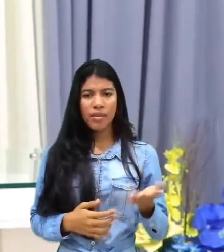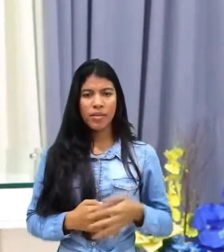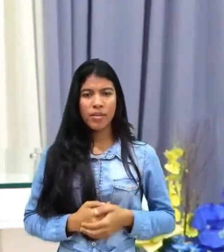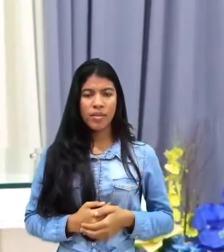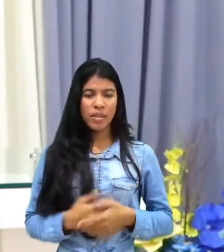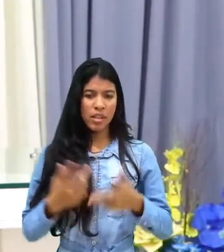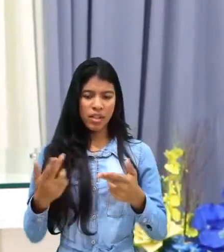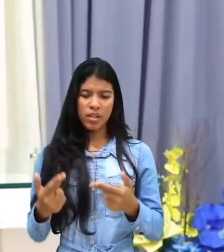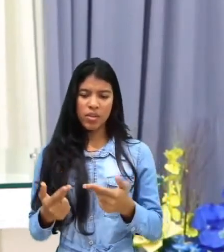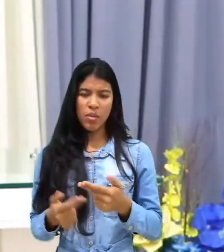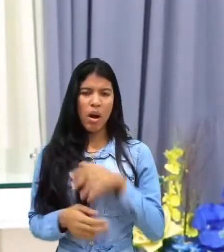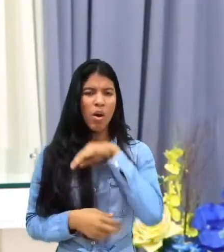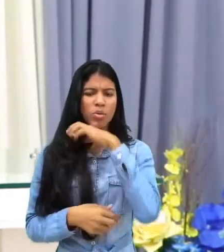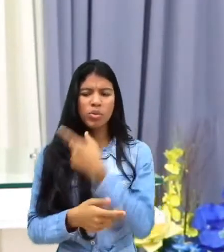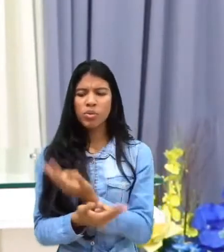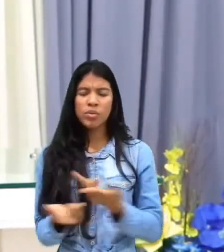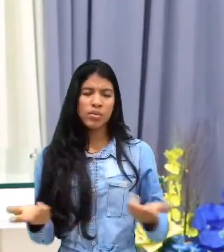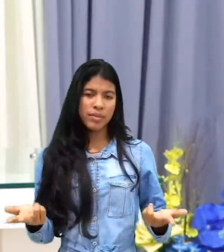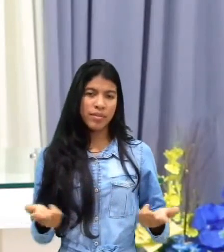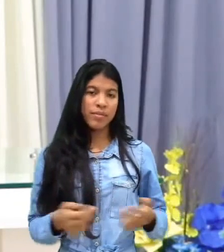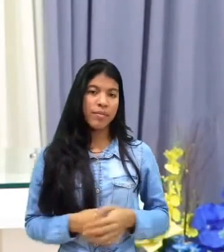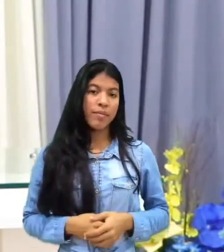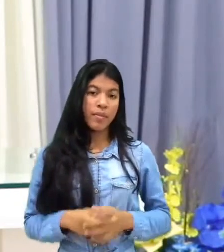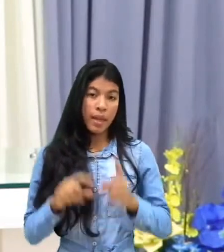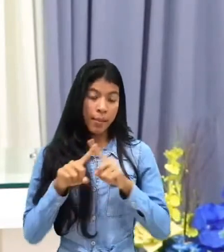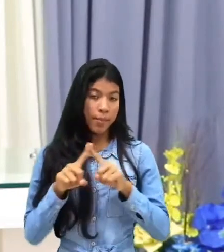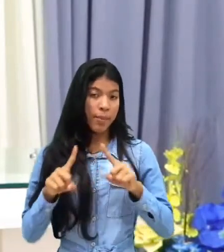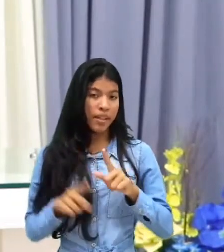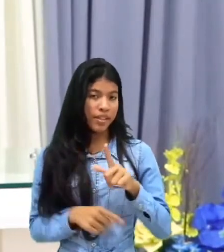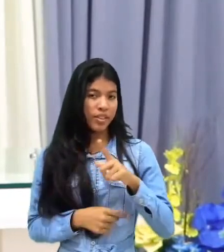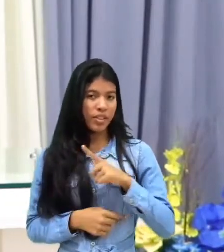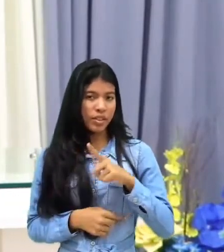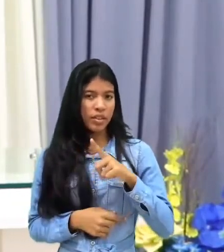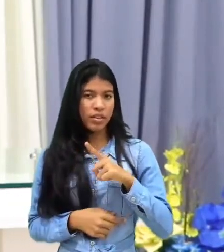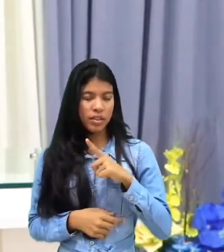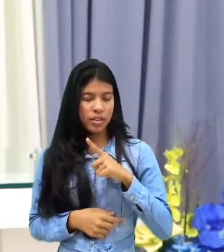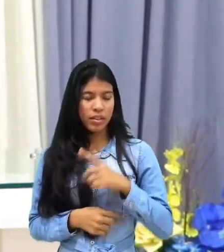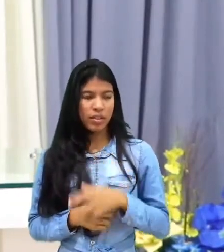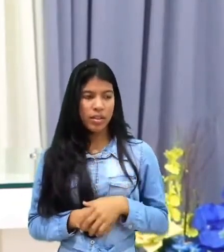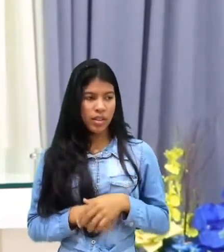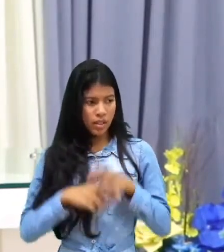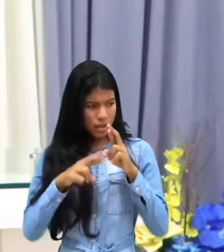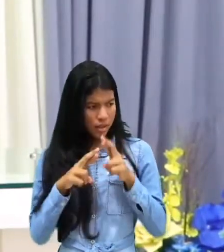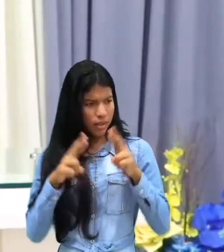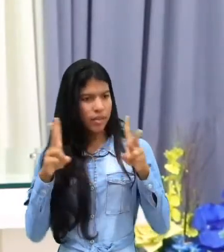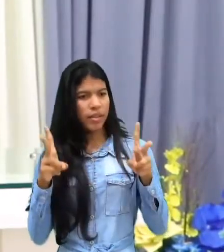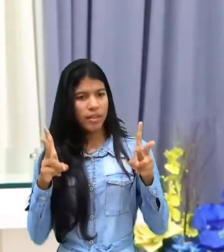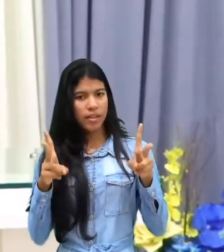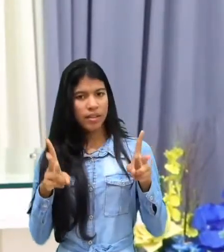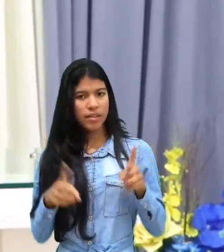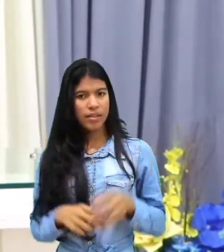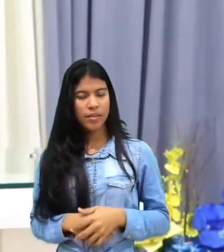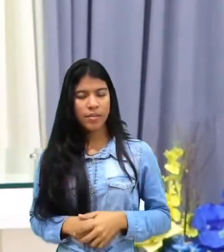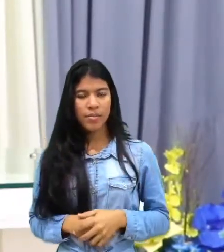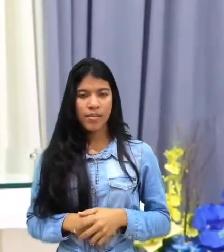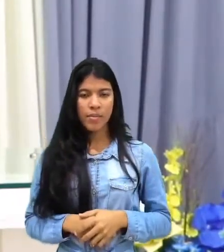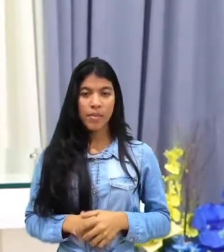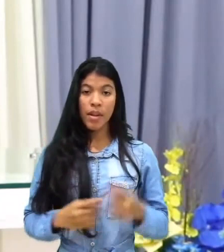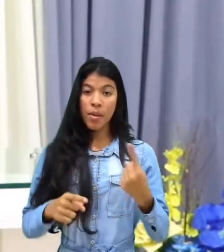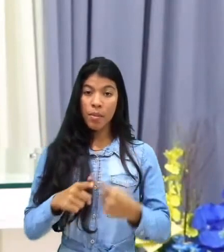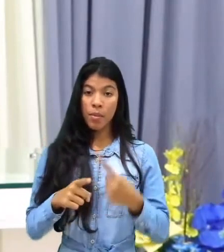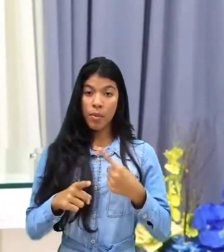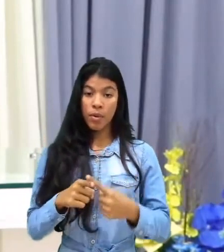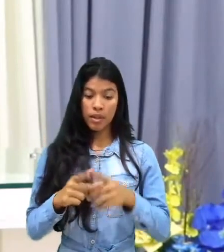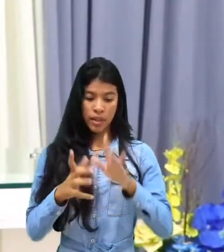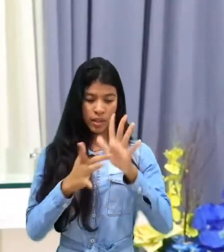outros. Mas havia algo diferente. Ele tinha tido a sorte do Senhor Jesus